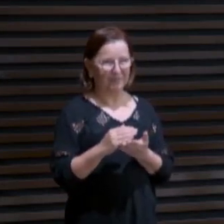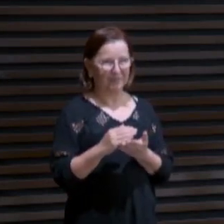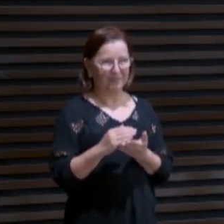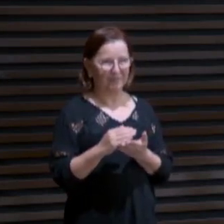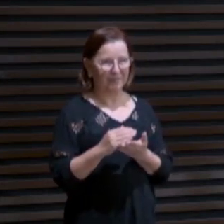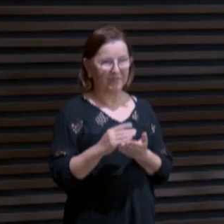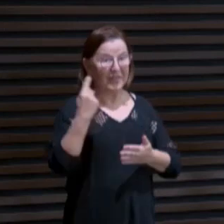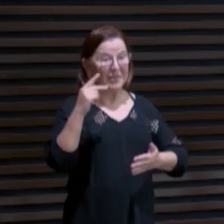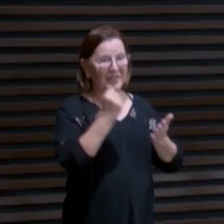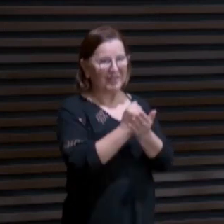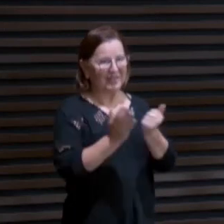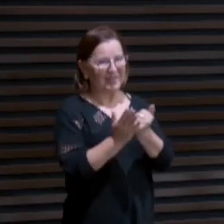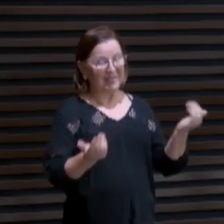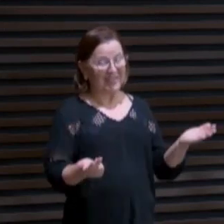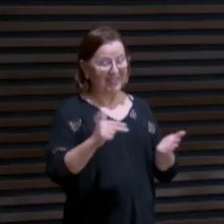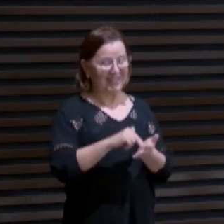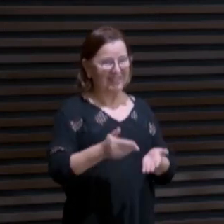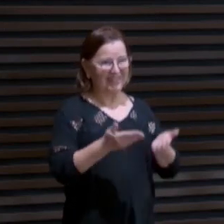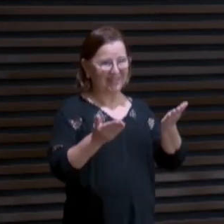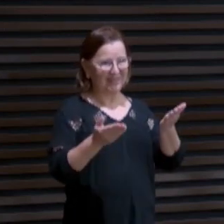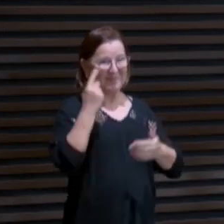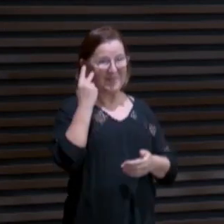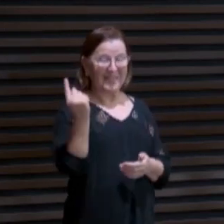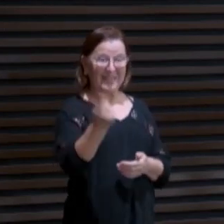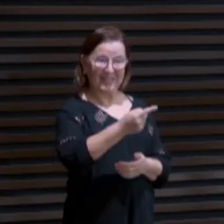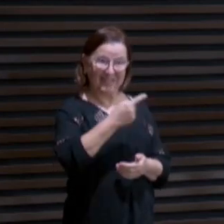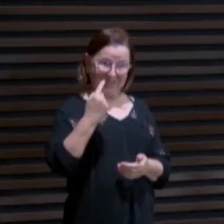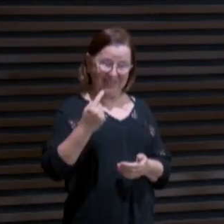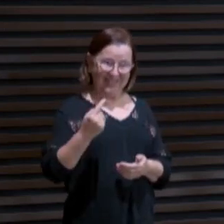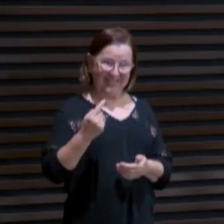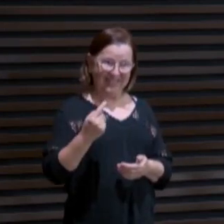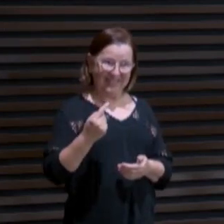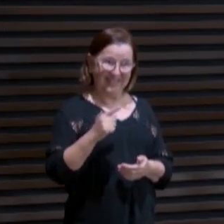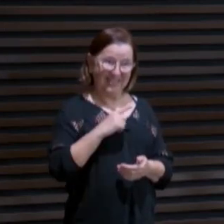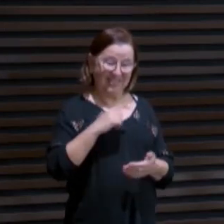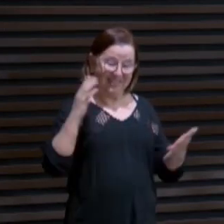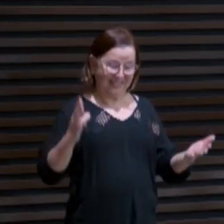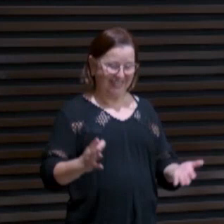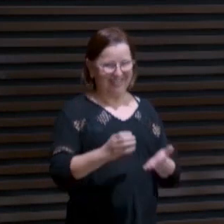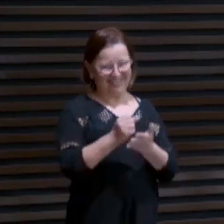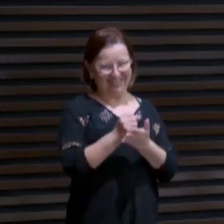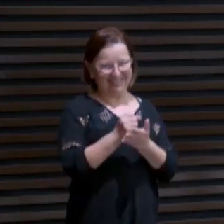sua crucificação e ressurreição, para que nós pudéssemos ser salvos.